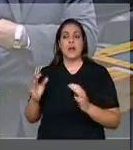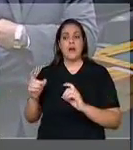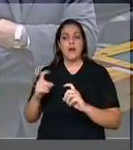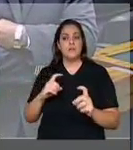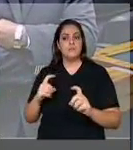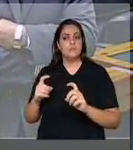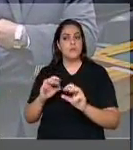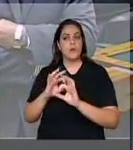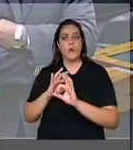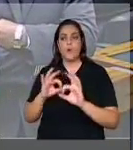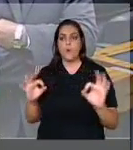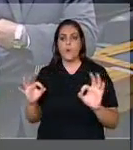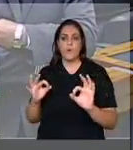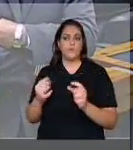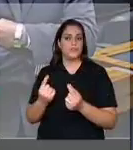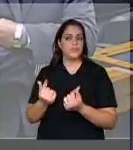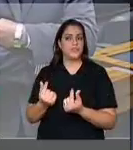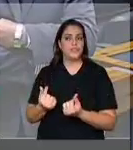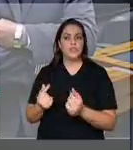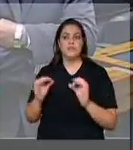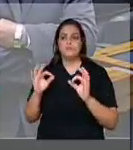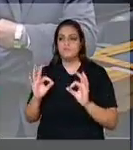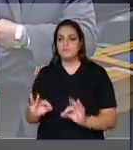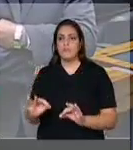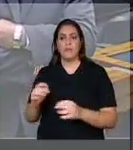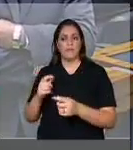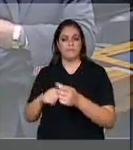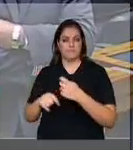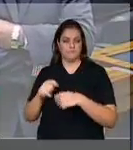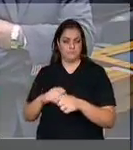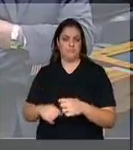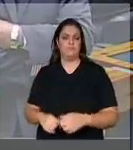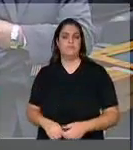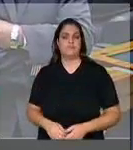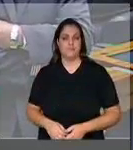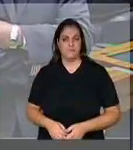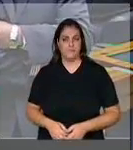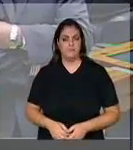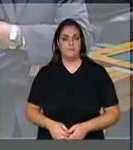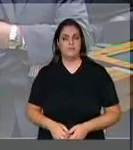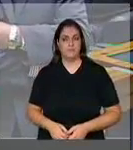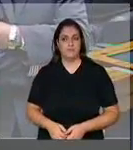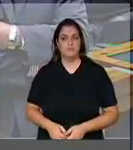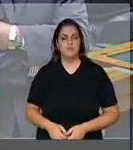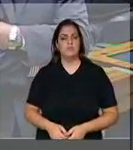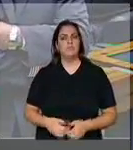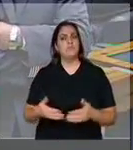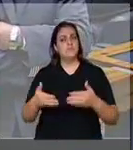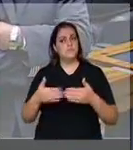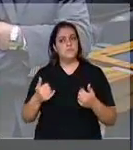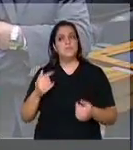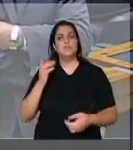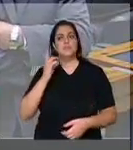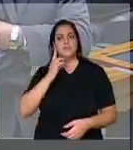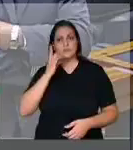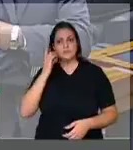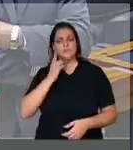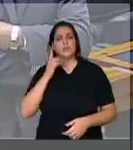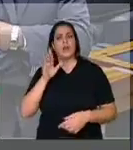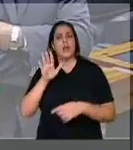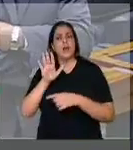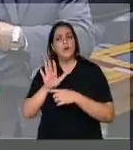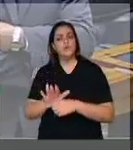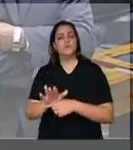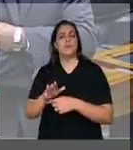respeitado e muito bem investido. Então, os deputados e deputadas, quando puder ajudar os seus municípios, ajudem, porque como Nova Prata,